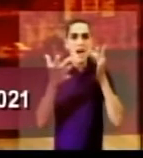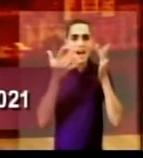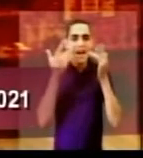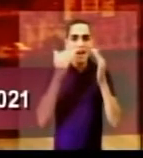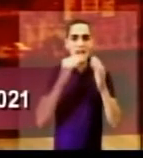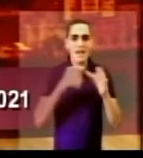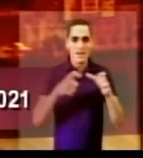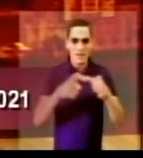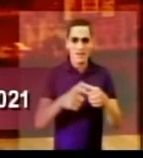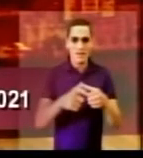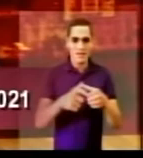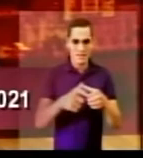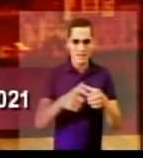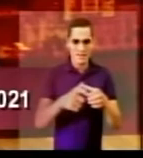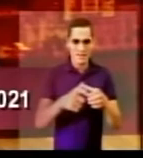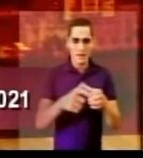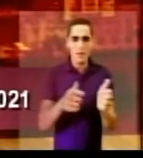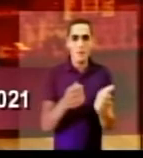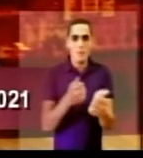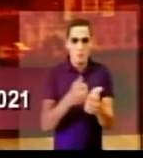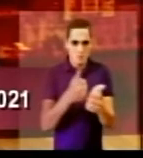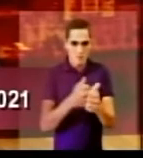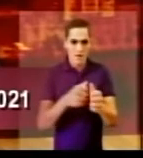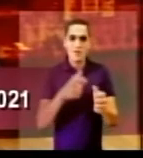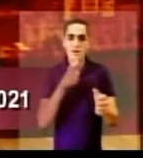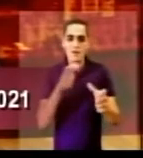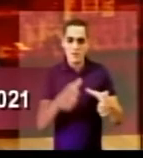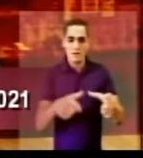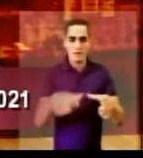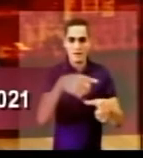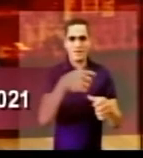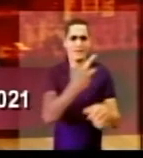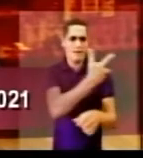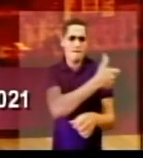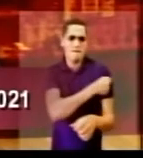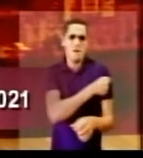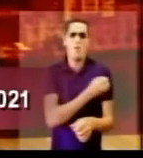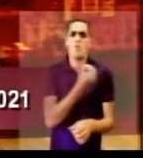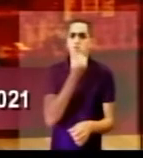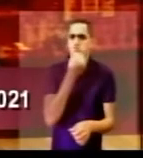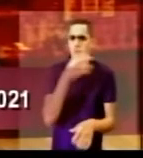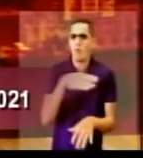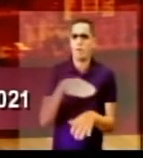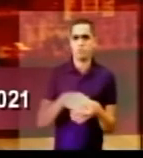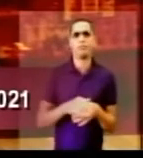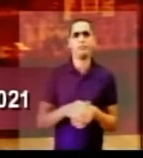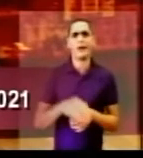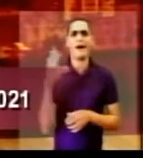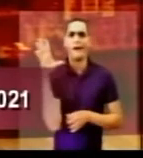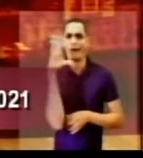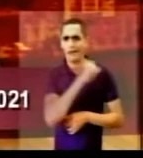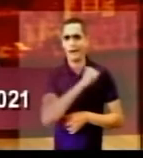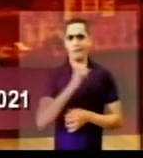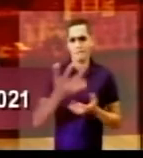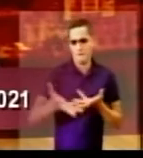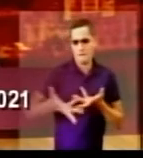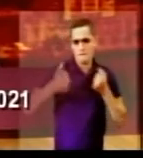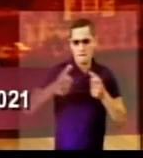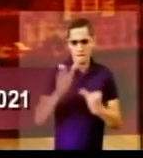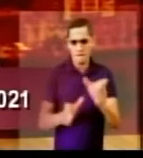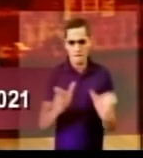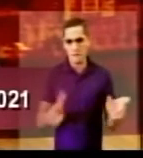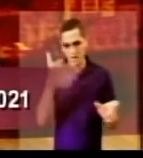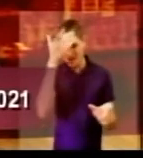de organização, em termos de rapidez, de acolhimento das pessoas. Só